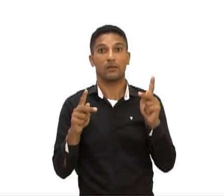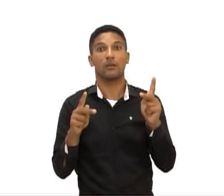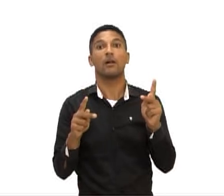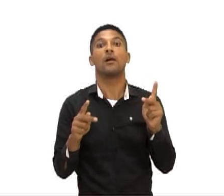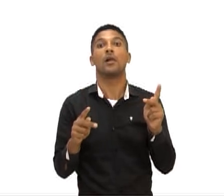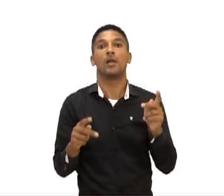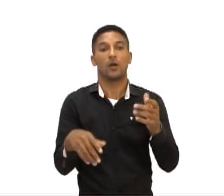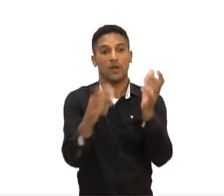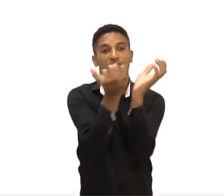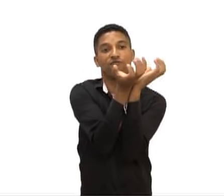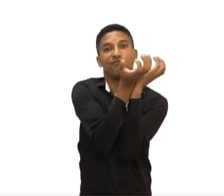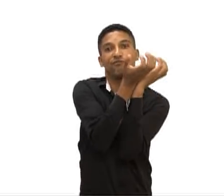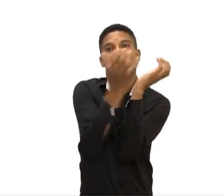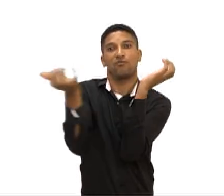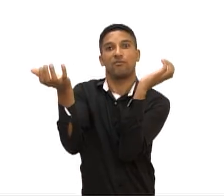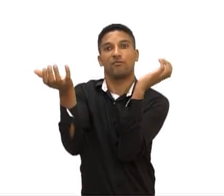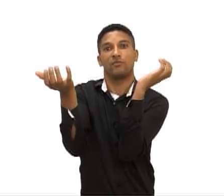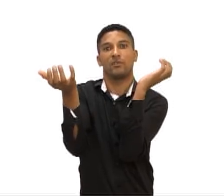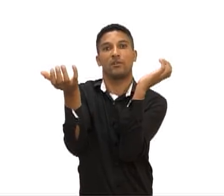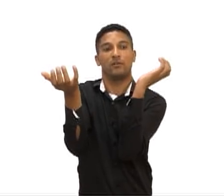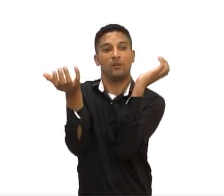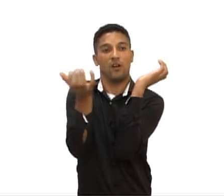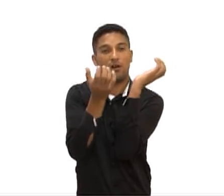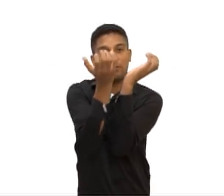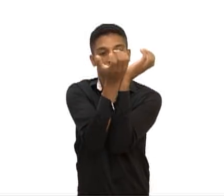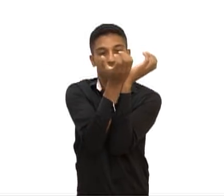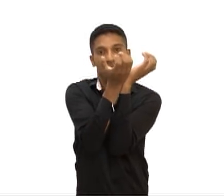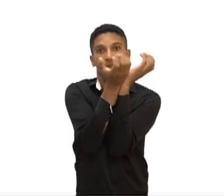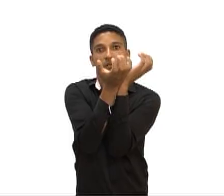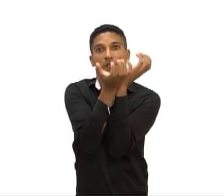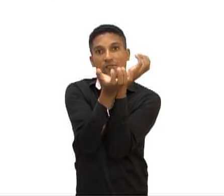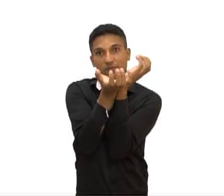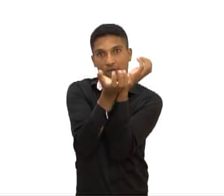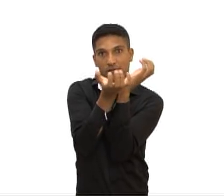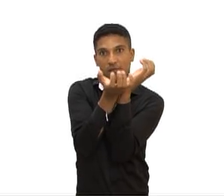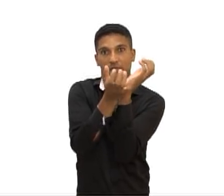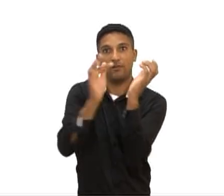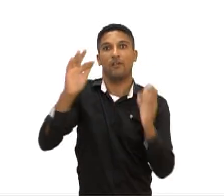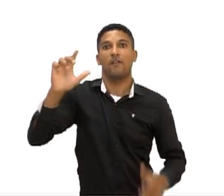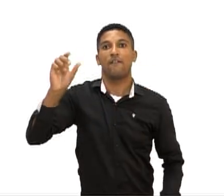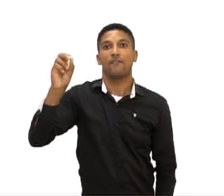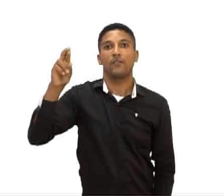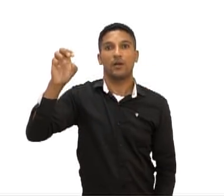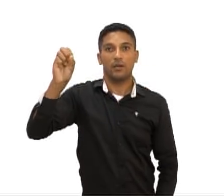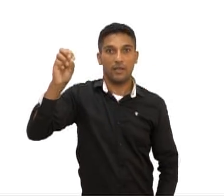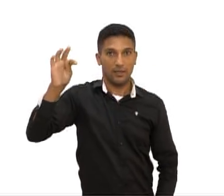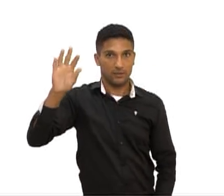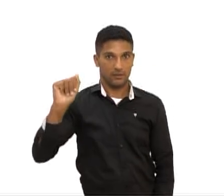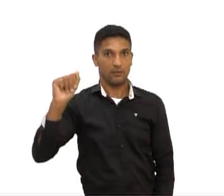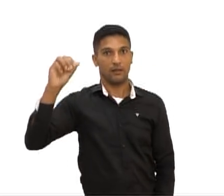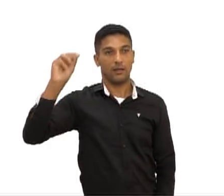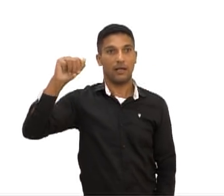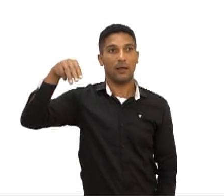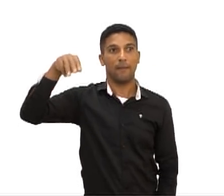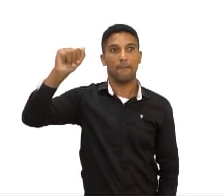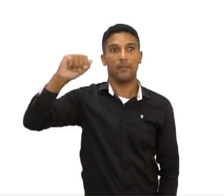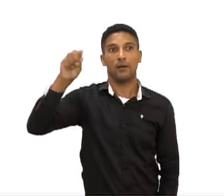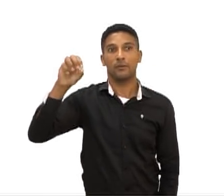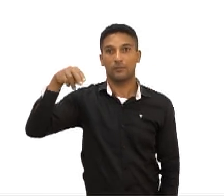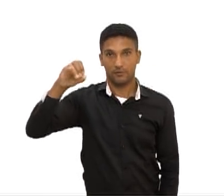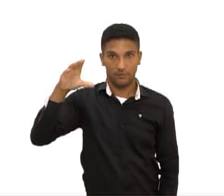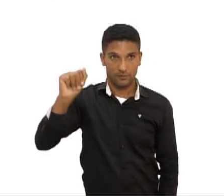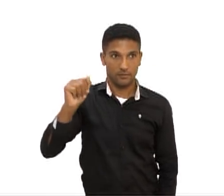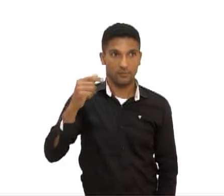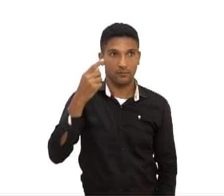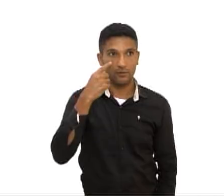dos estados do Mato Grosso e do Maranhão, e alguns países que fazem fronteira com o Brasil. O